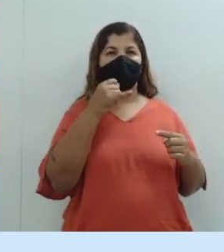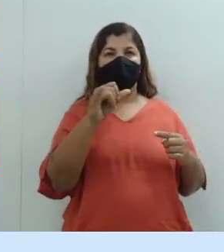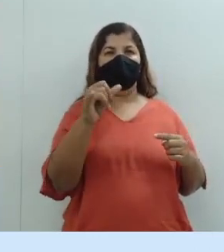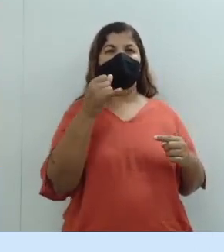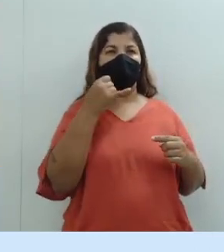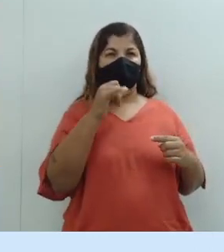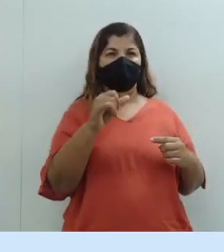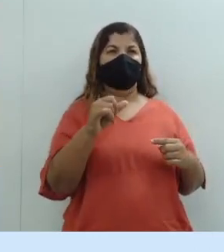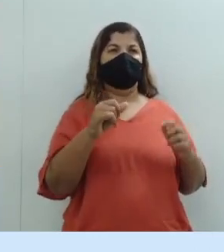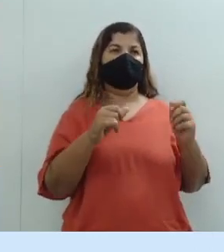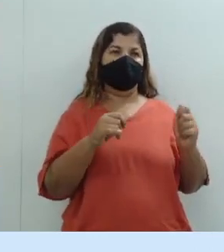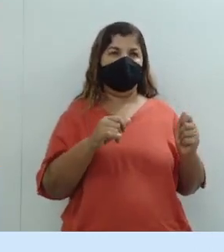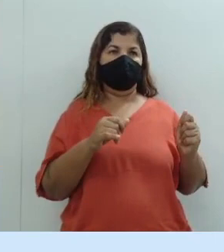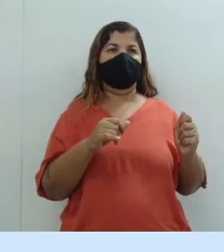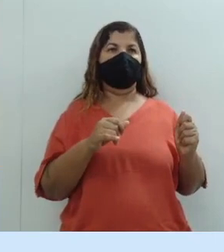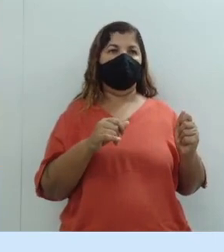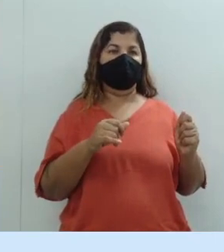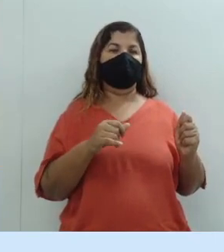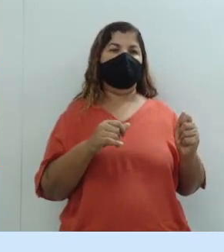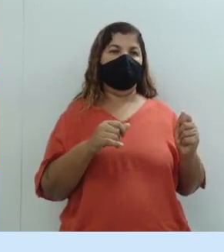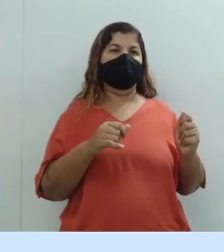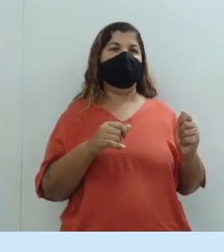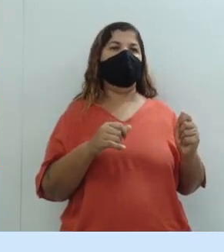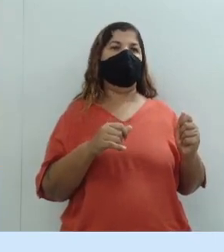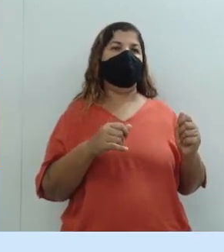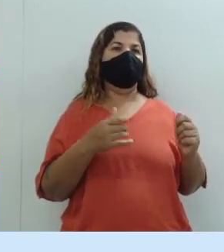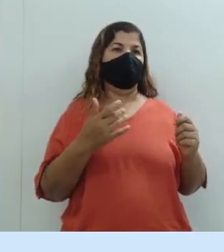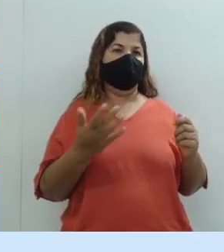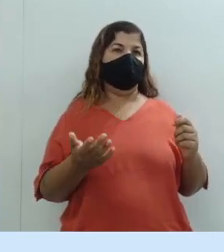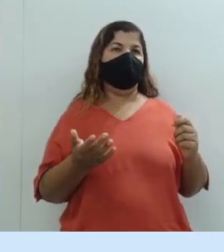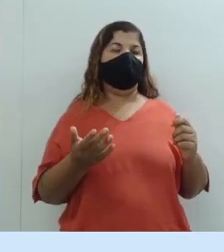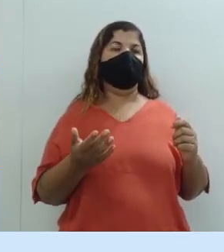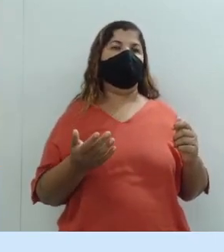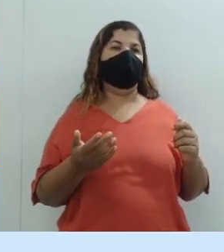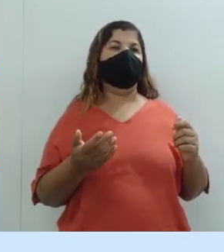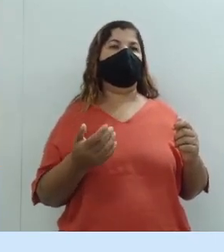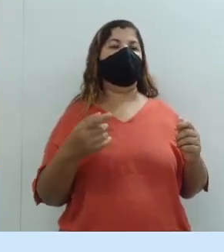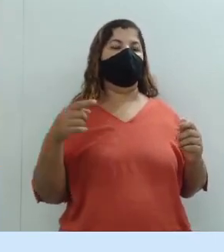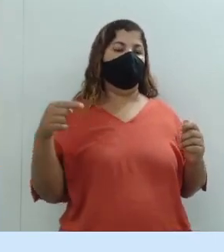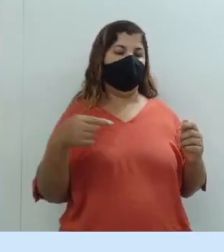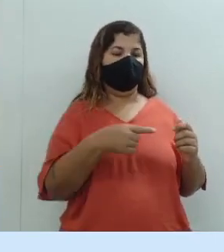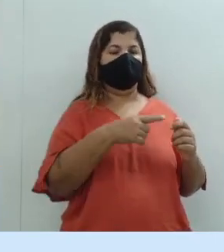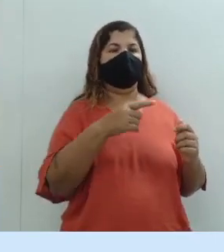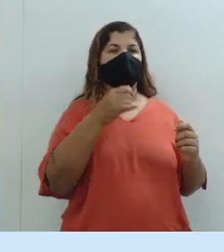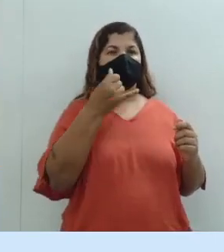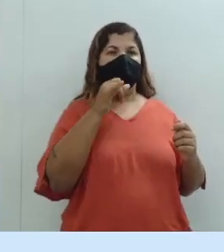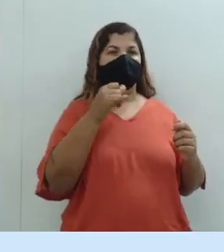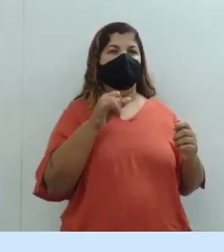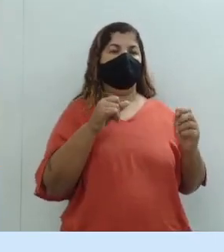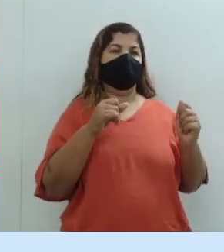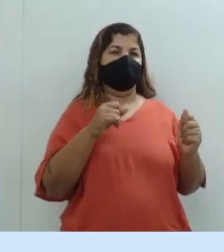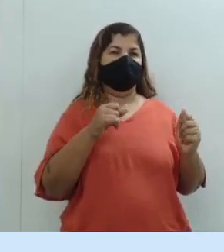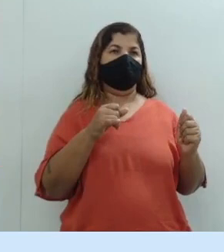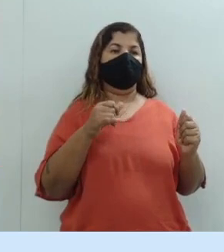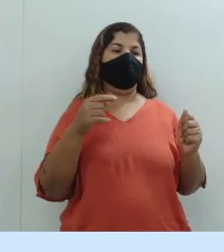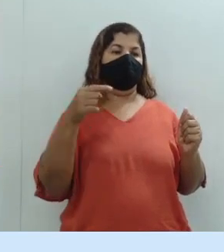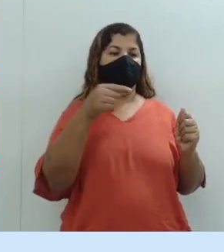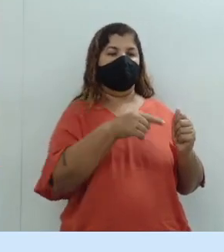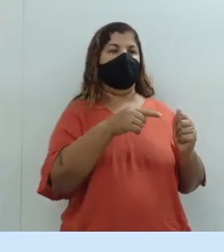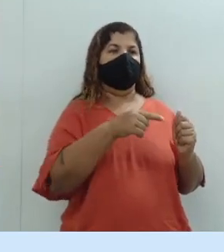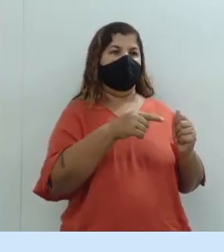ali pelo ponto A, se vocês observam na figura. A corrente elétrica que entra pelo ponto A, quando ela chega ali